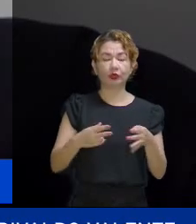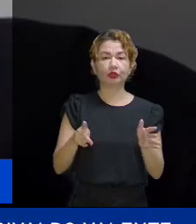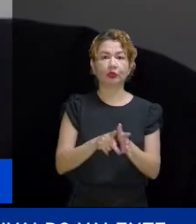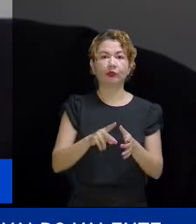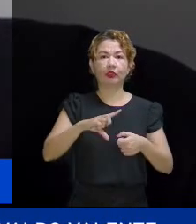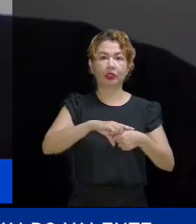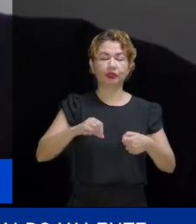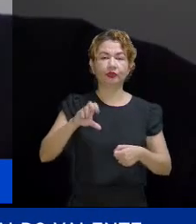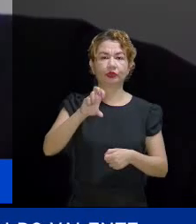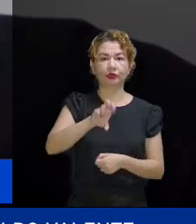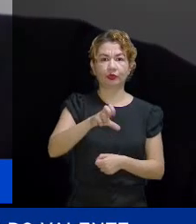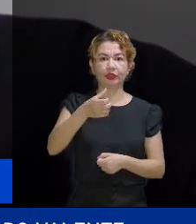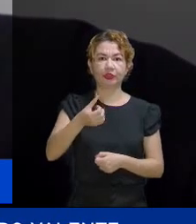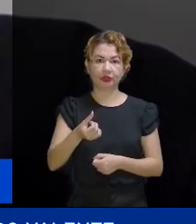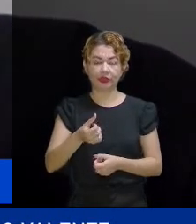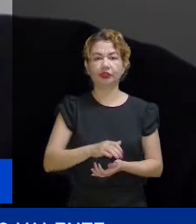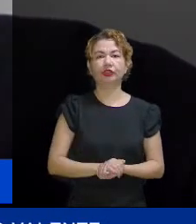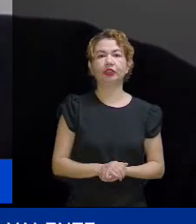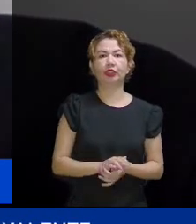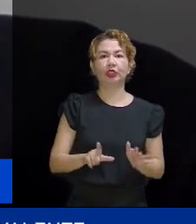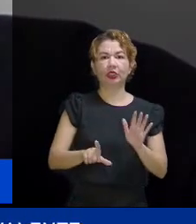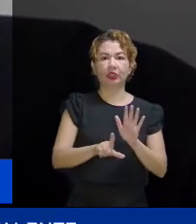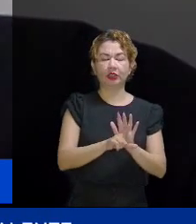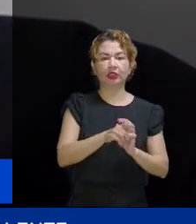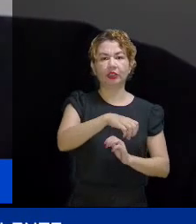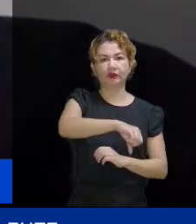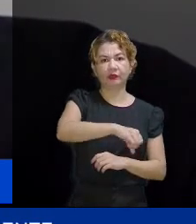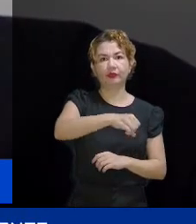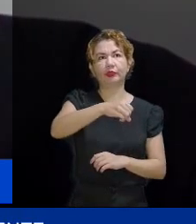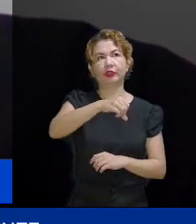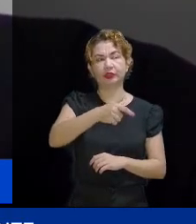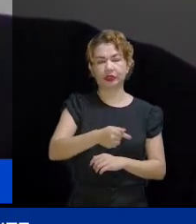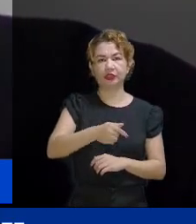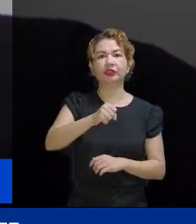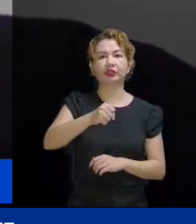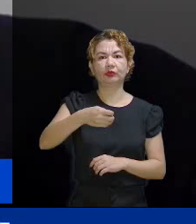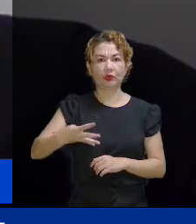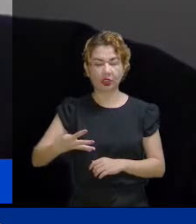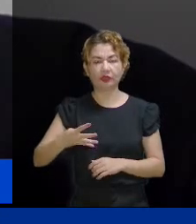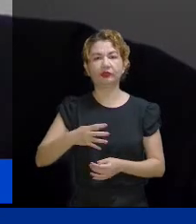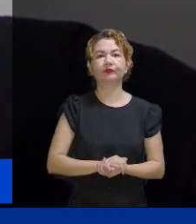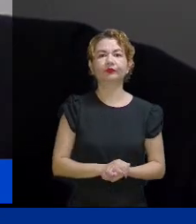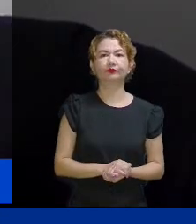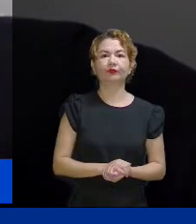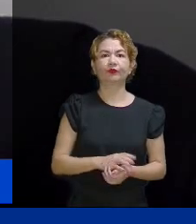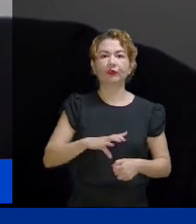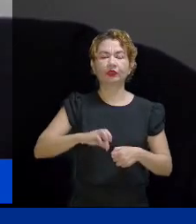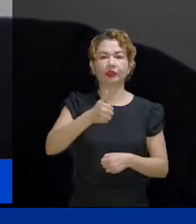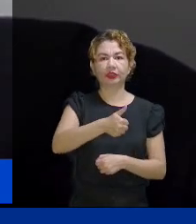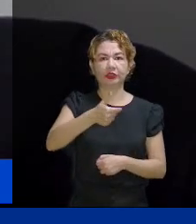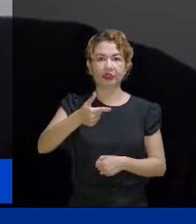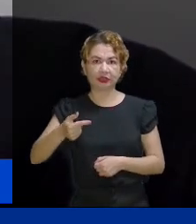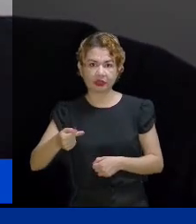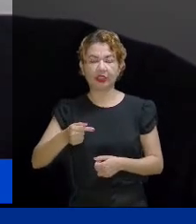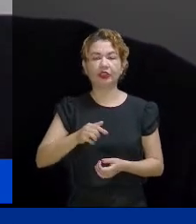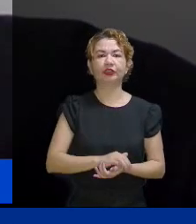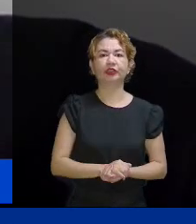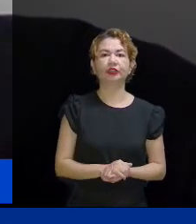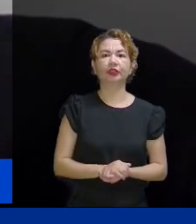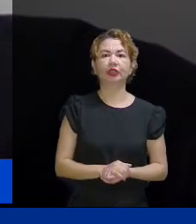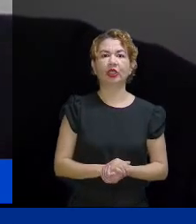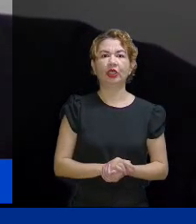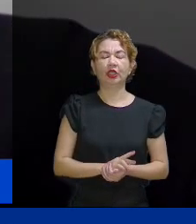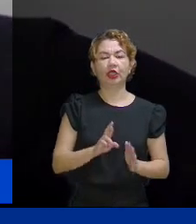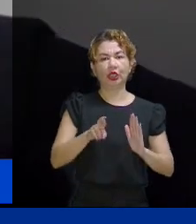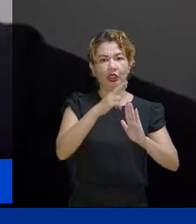artigo 56 e seguinte da Lei 9.784, combinado com o artigo 17, inciso 2º do Regimento Interno